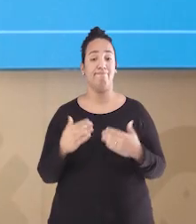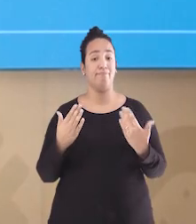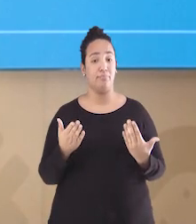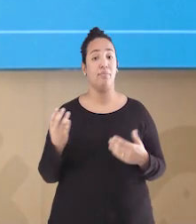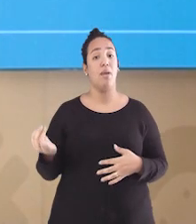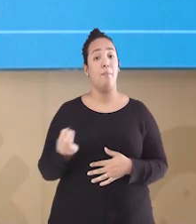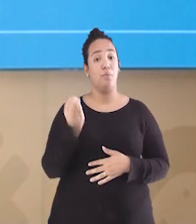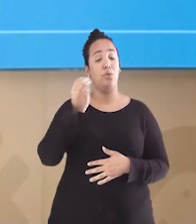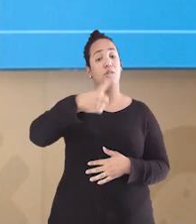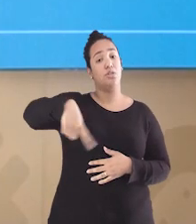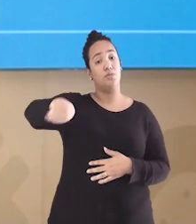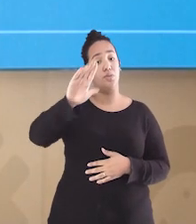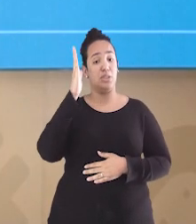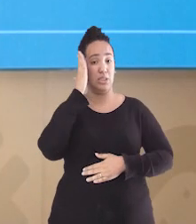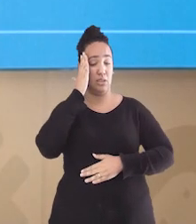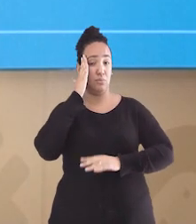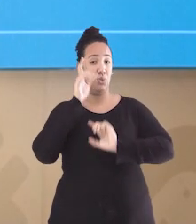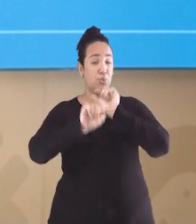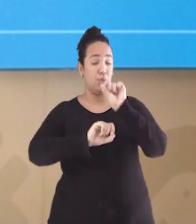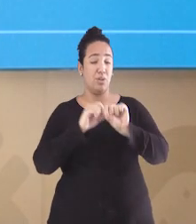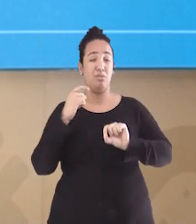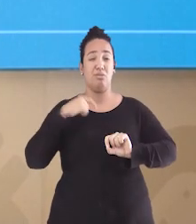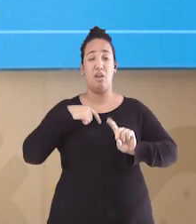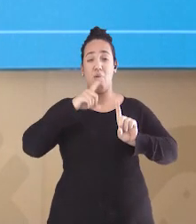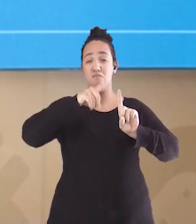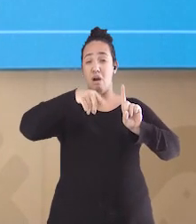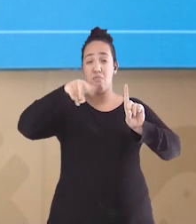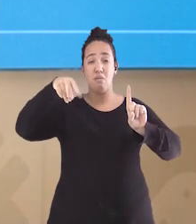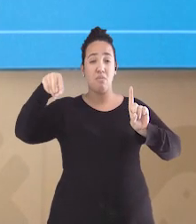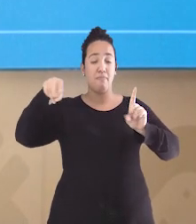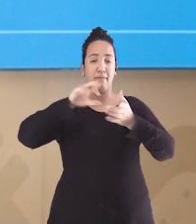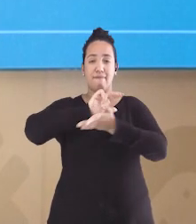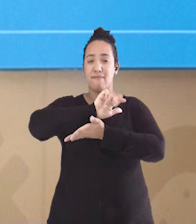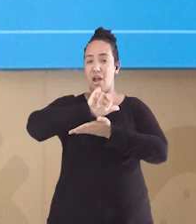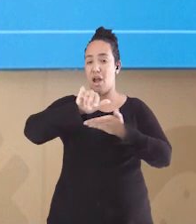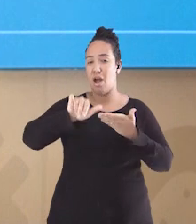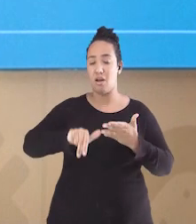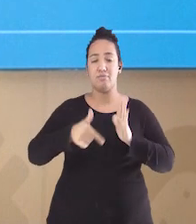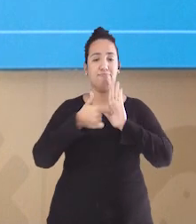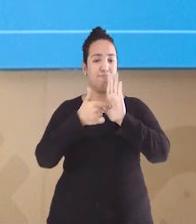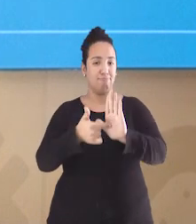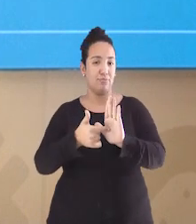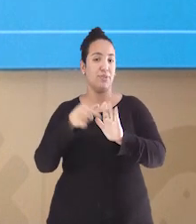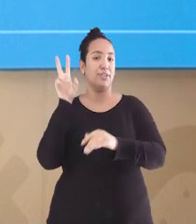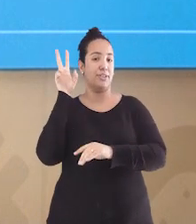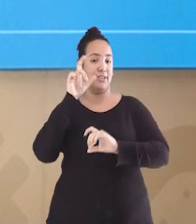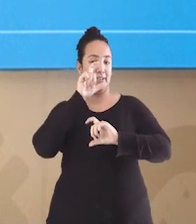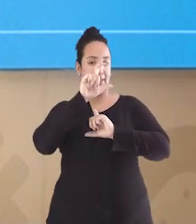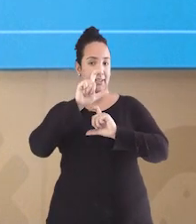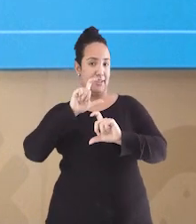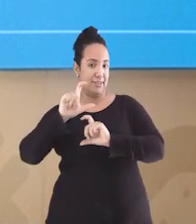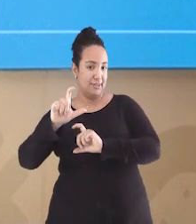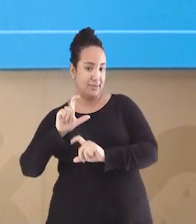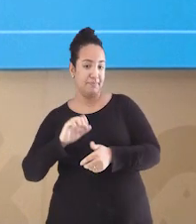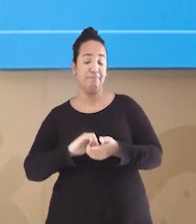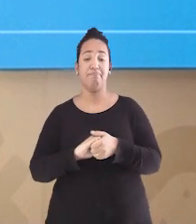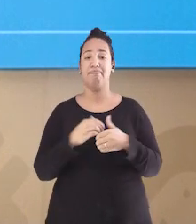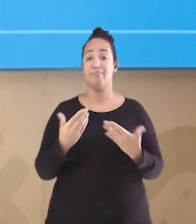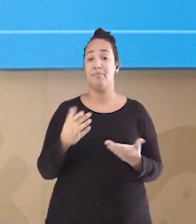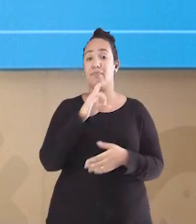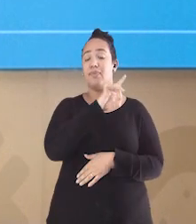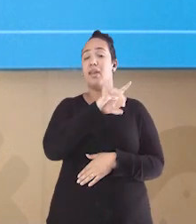É importante que você saiba que existem muitas variações dos balões que aparecem nas histórias em